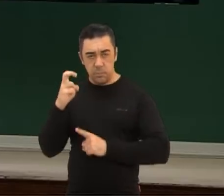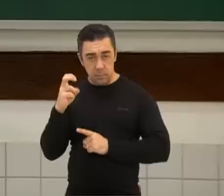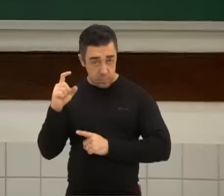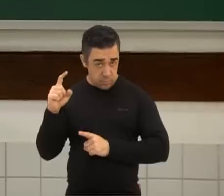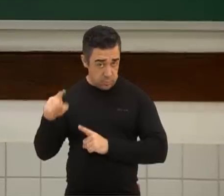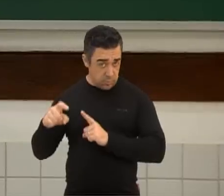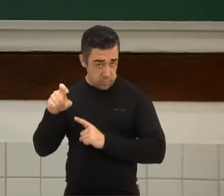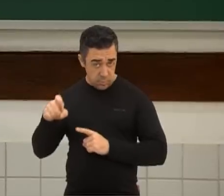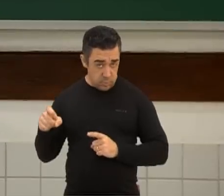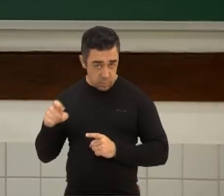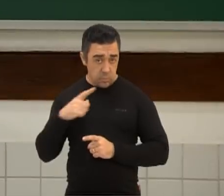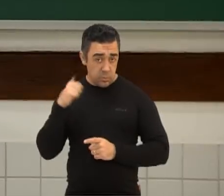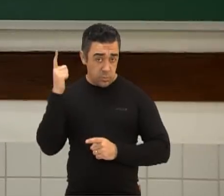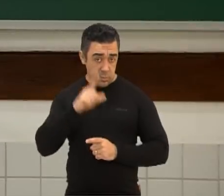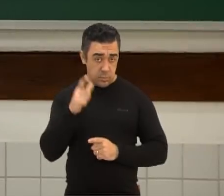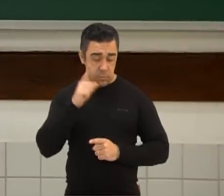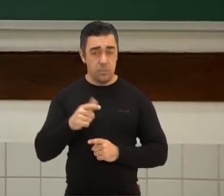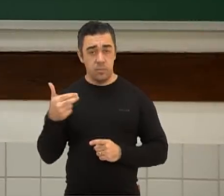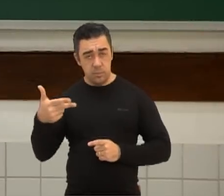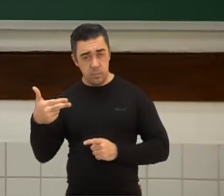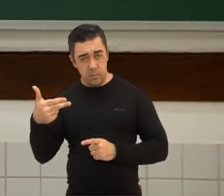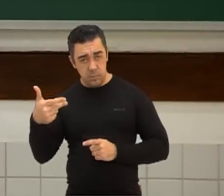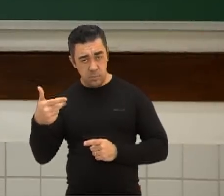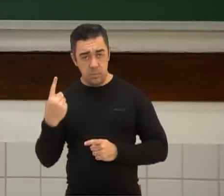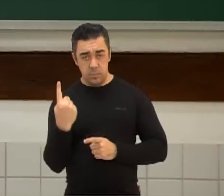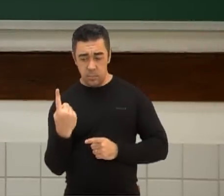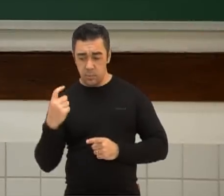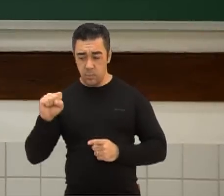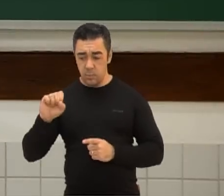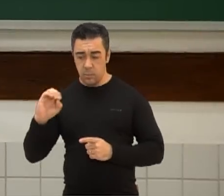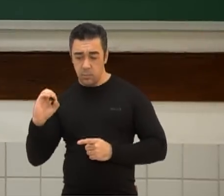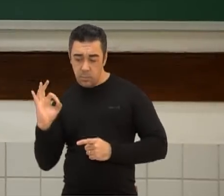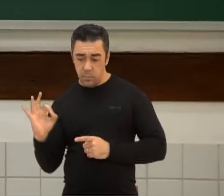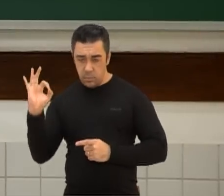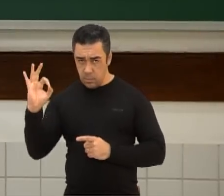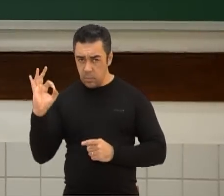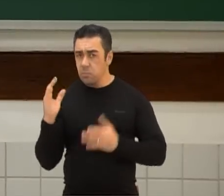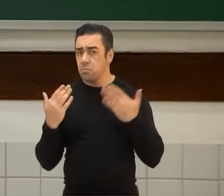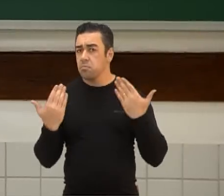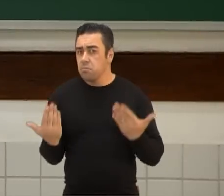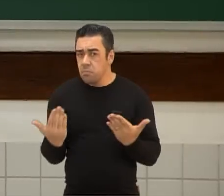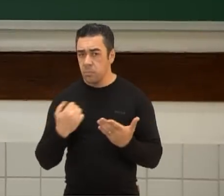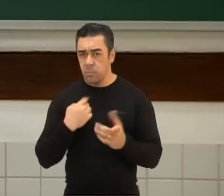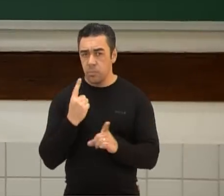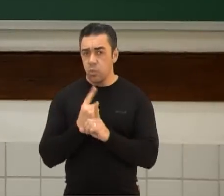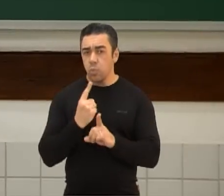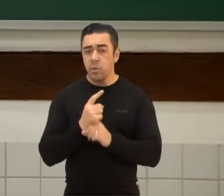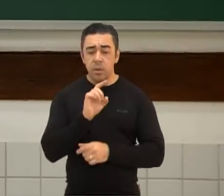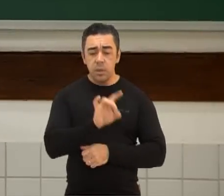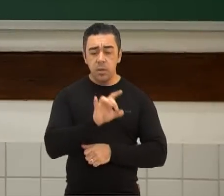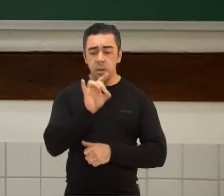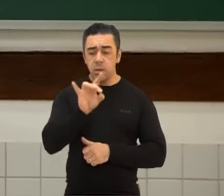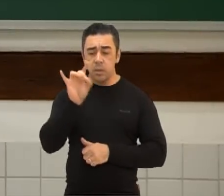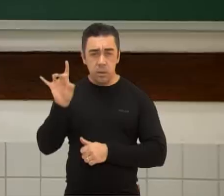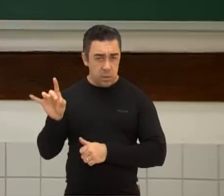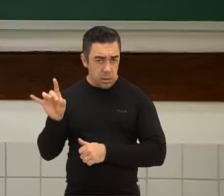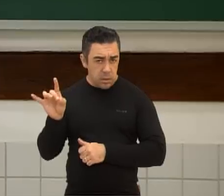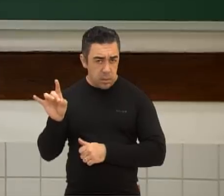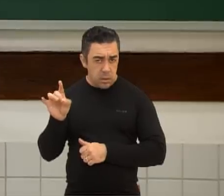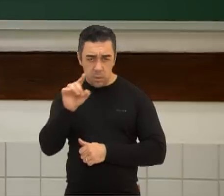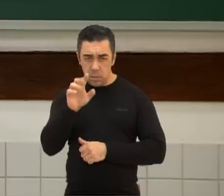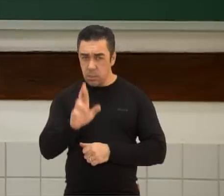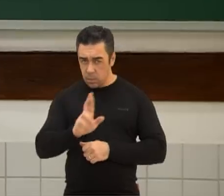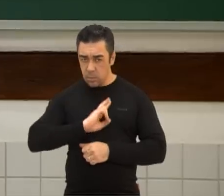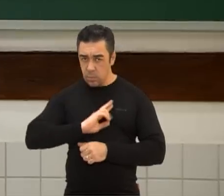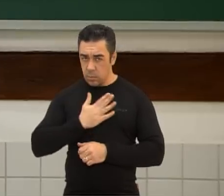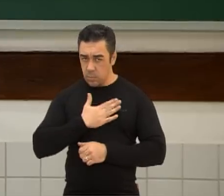5x, eu vou obter 180 graus. Mas eu quero descobrir quanto que mede cada um desses ângulos.